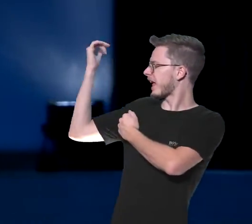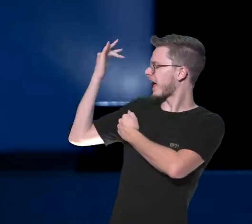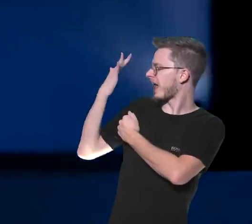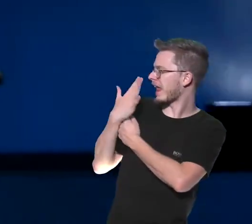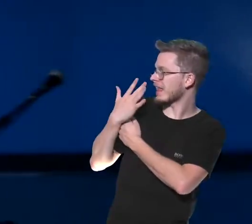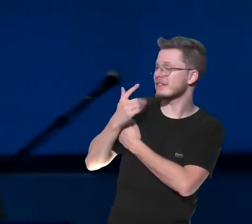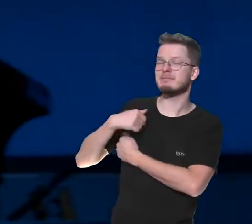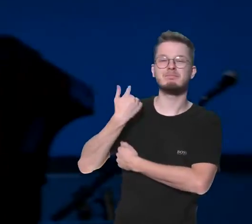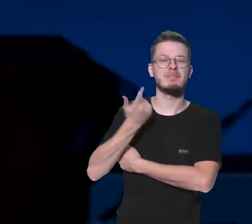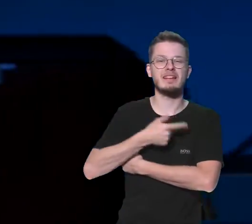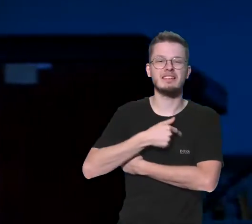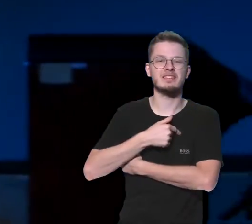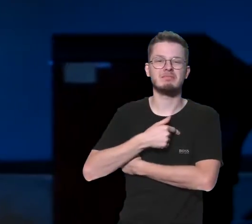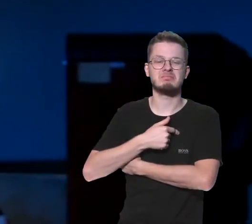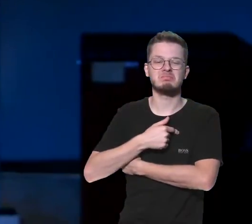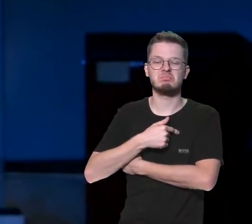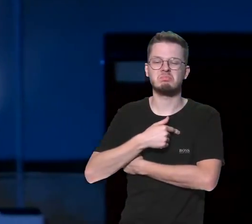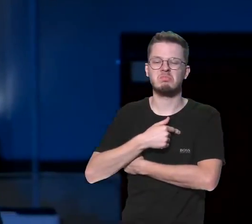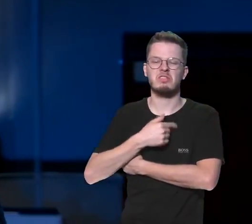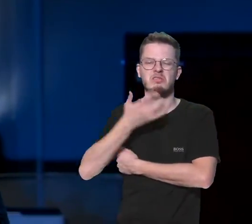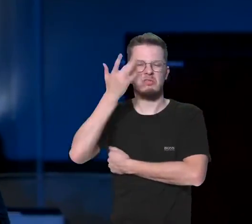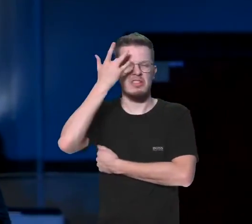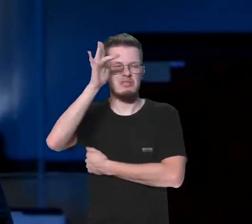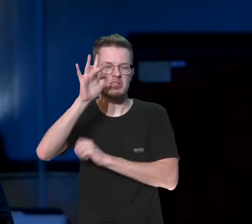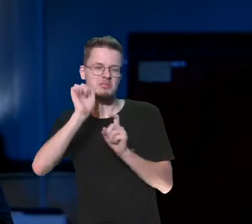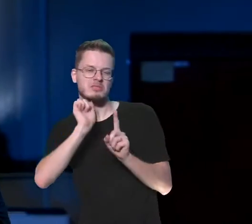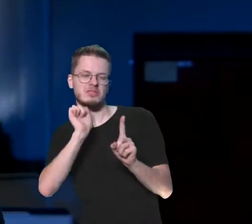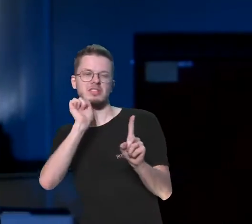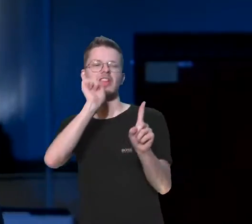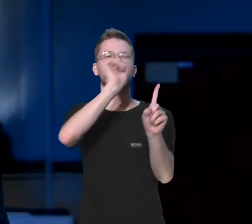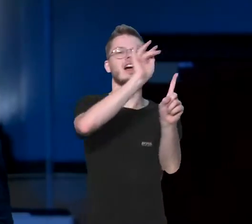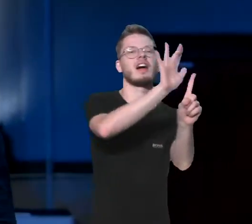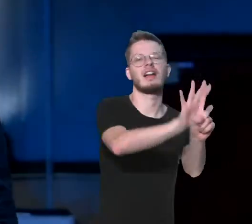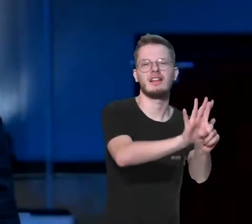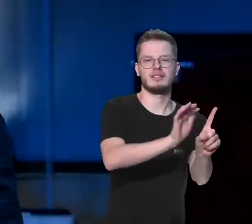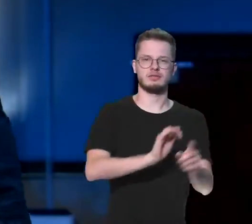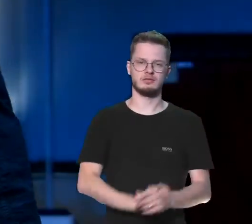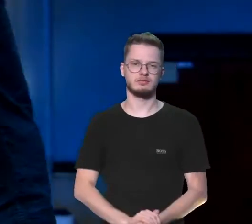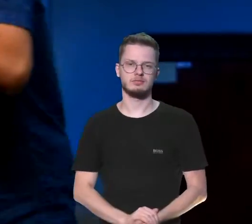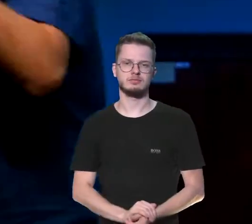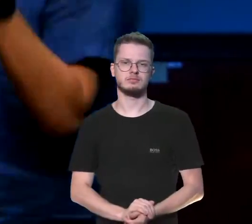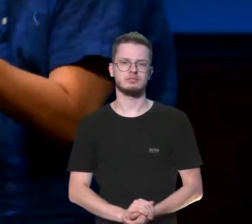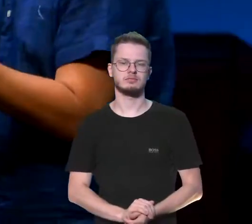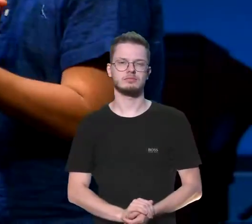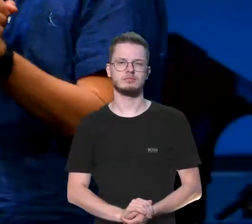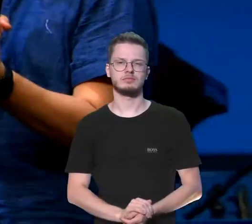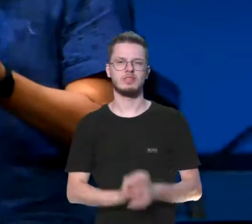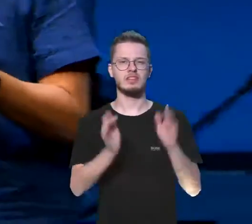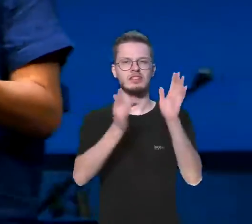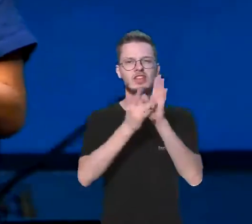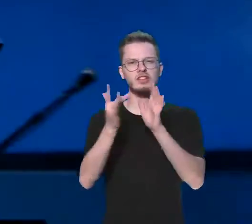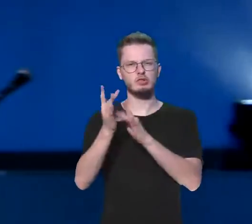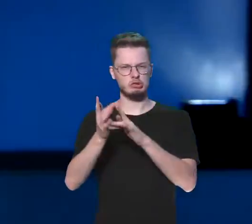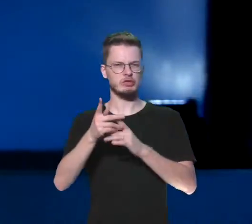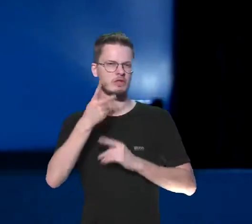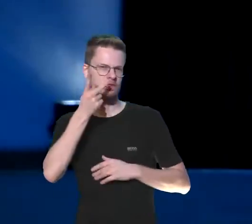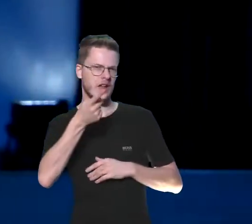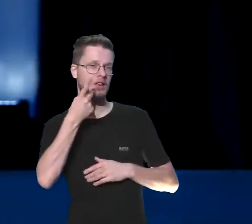não sabemos estender a graça. E esse que é o problema. E Jesus conta uma